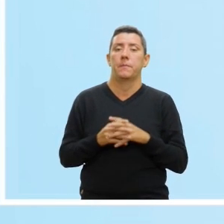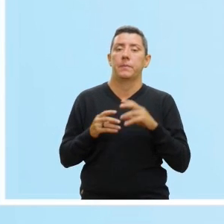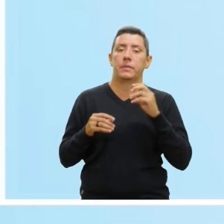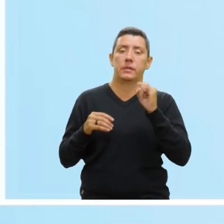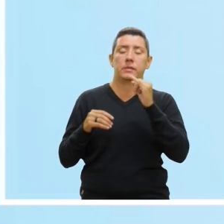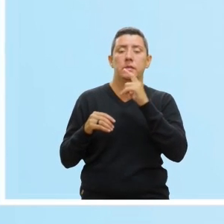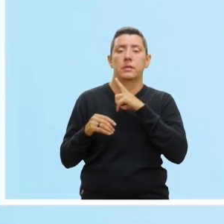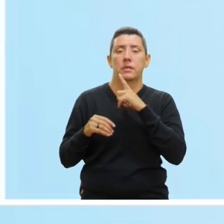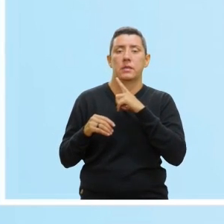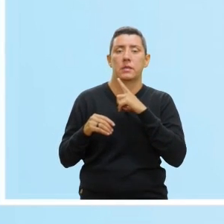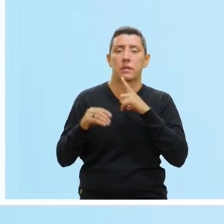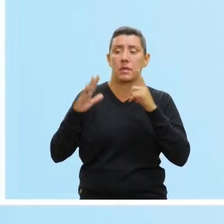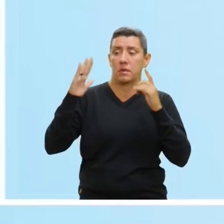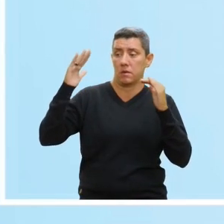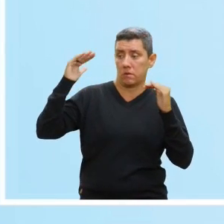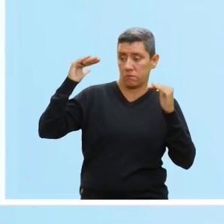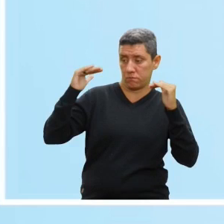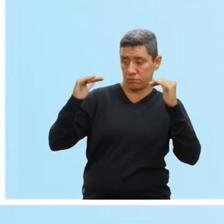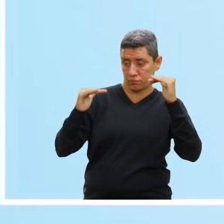espaçamento grande,